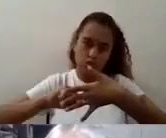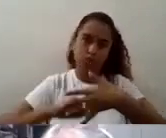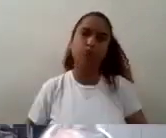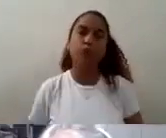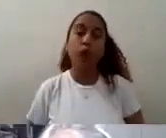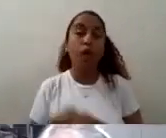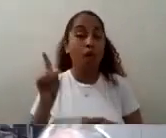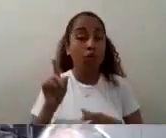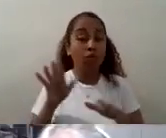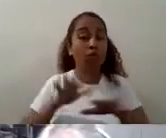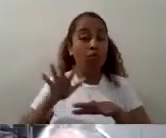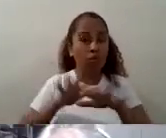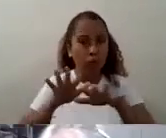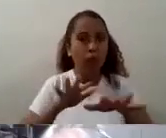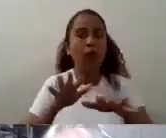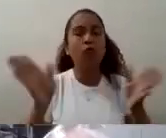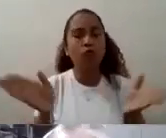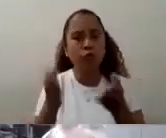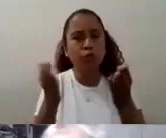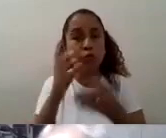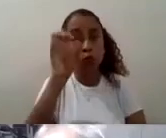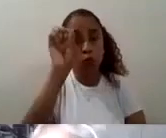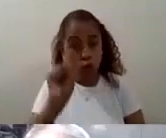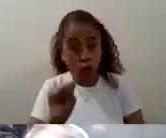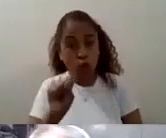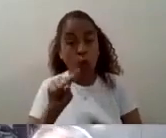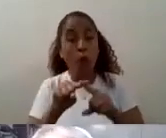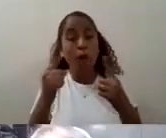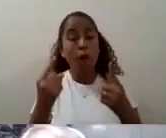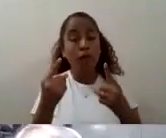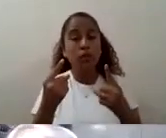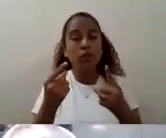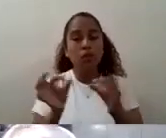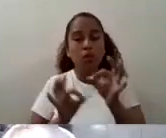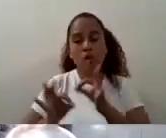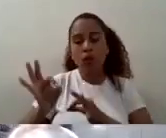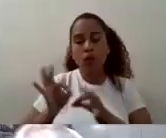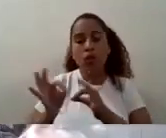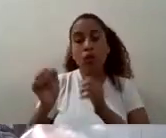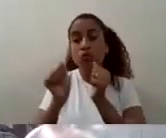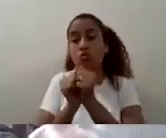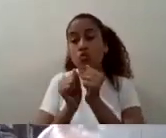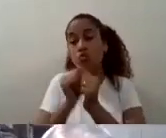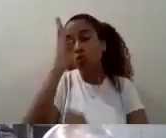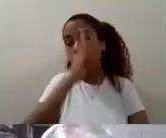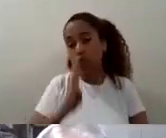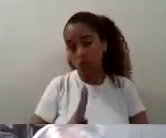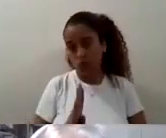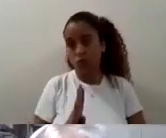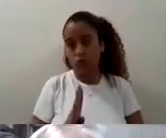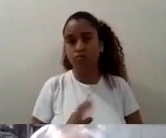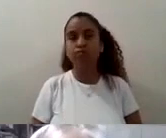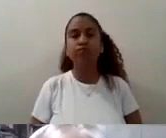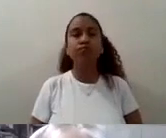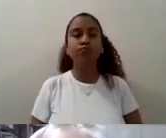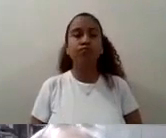promovida pela Rede Jubileu Sul, mas articulada com a CFE de 2000. Adiante.